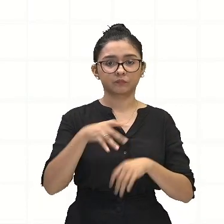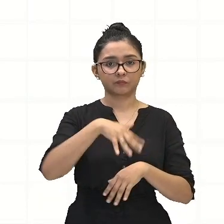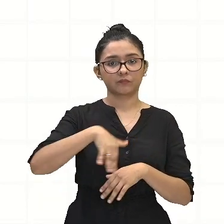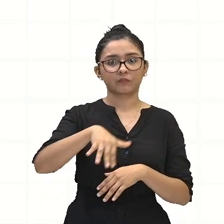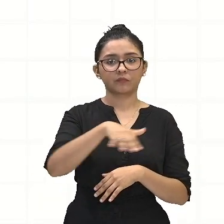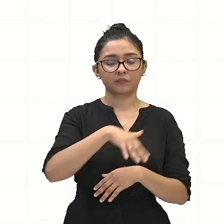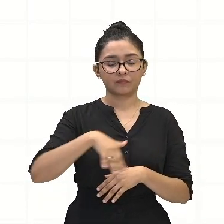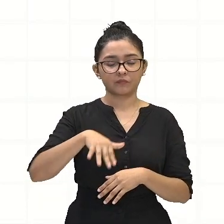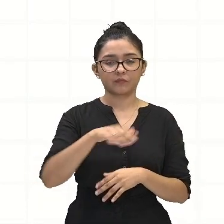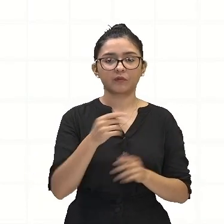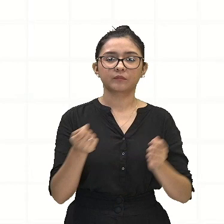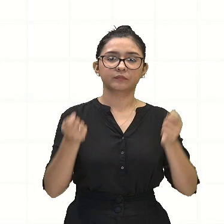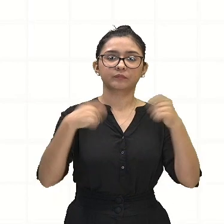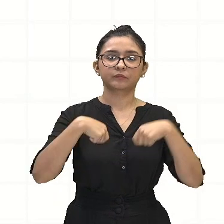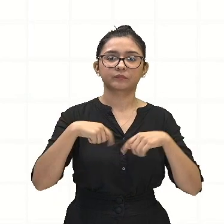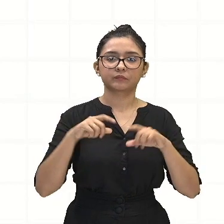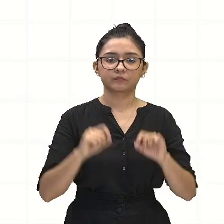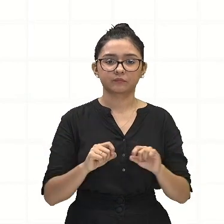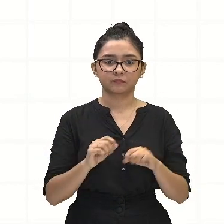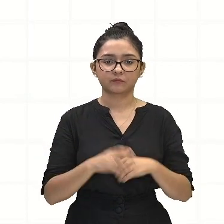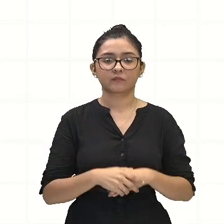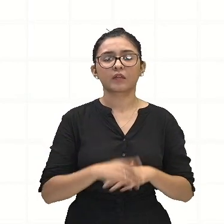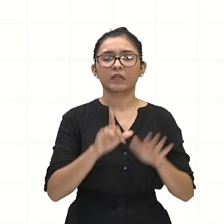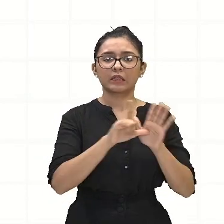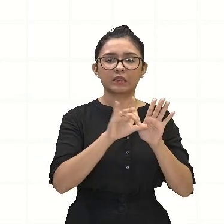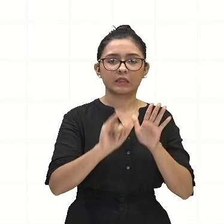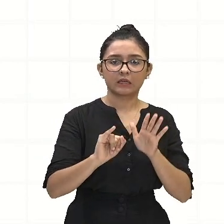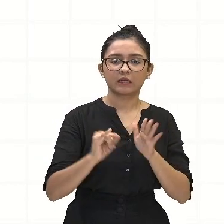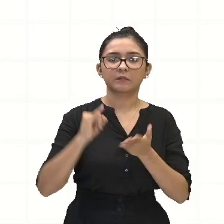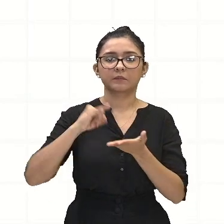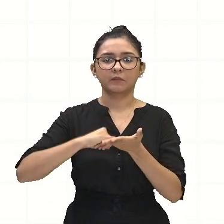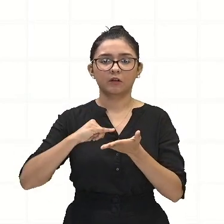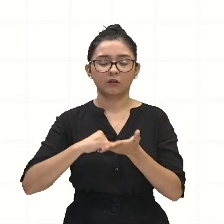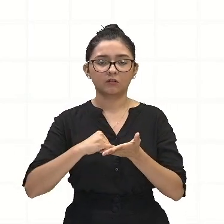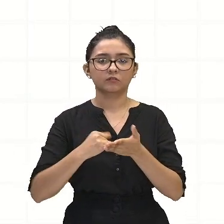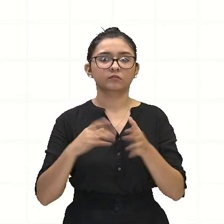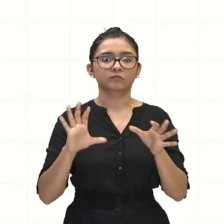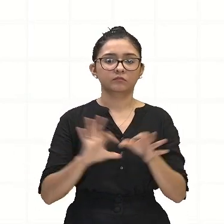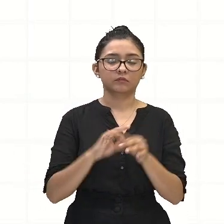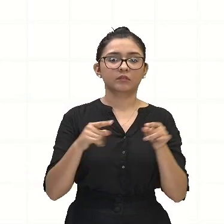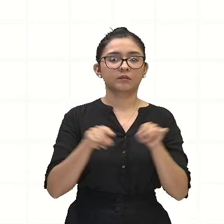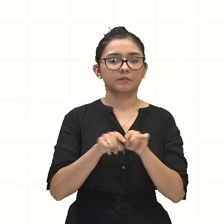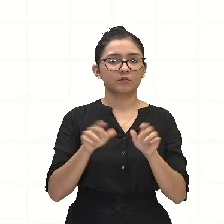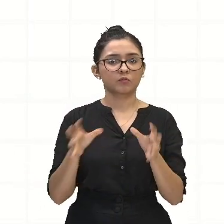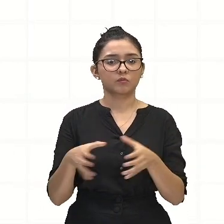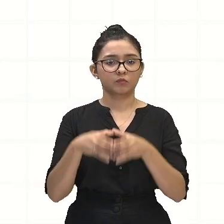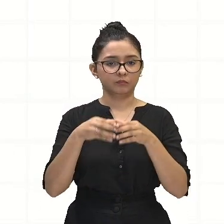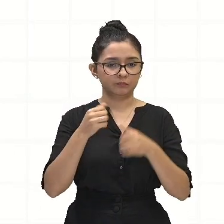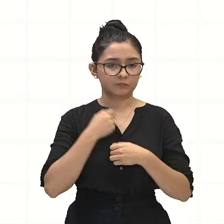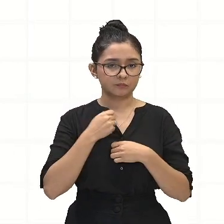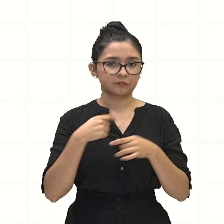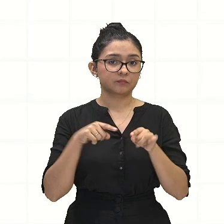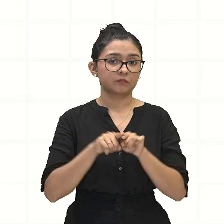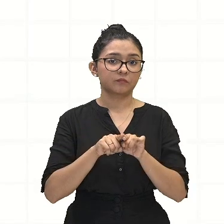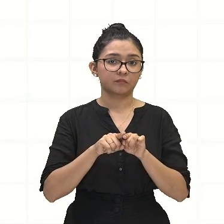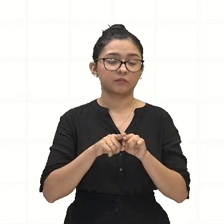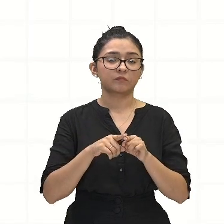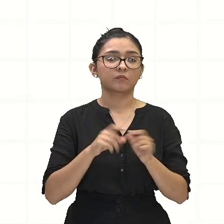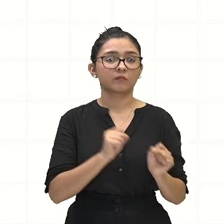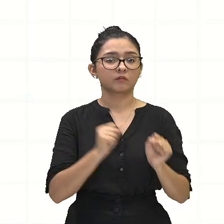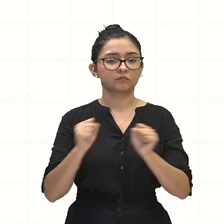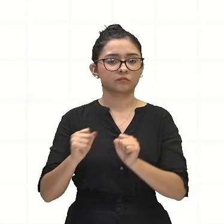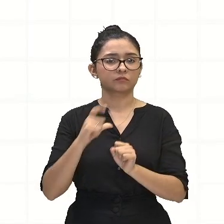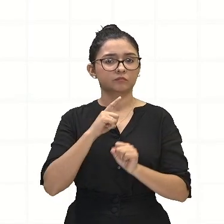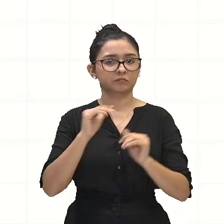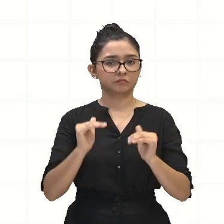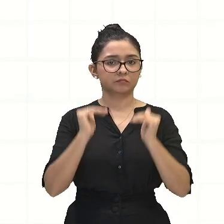território, permitindo a unificação de leis, impostos e exércitos, fortalecendo assim a sua